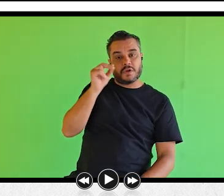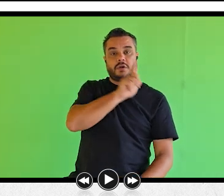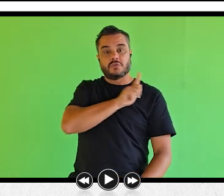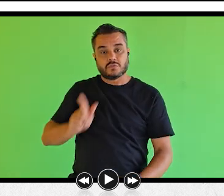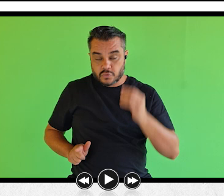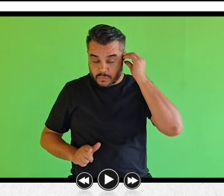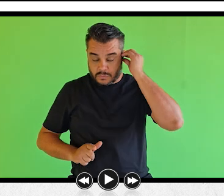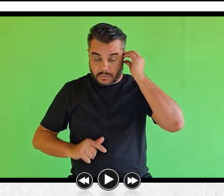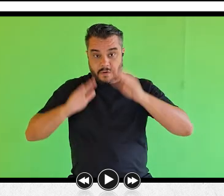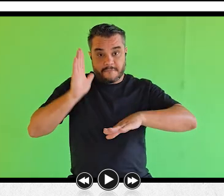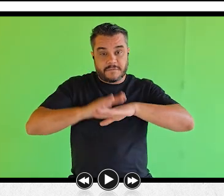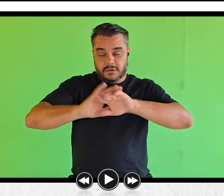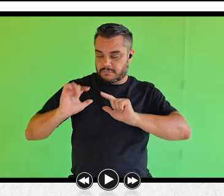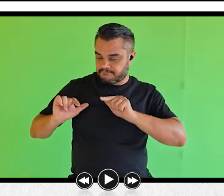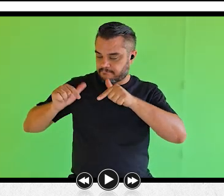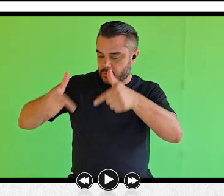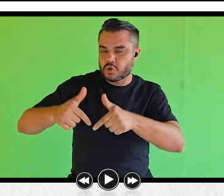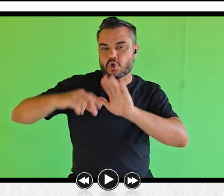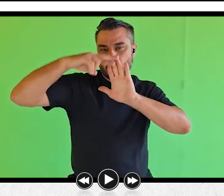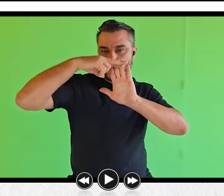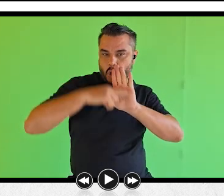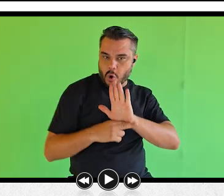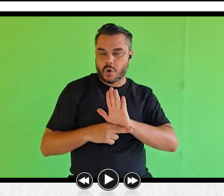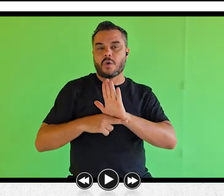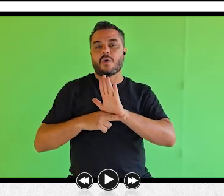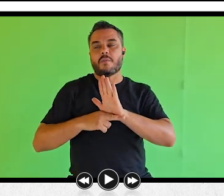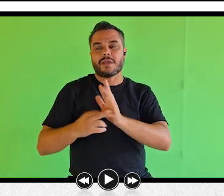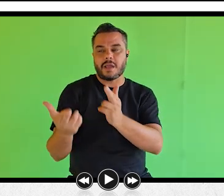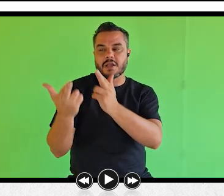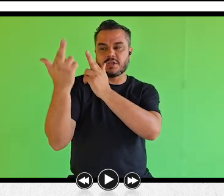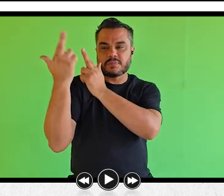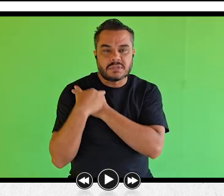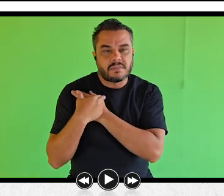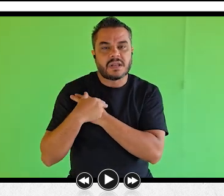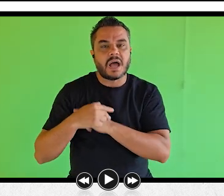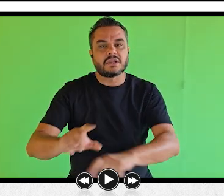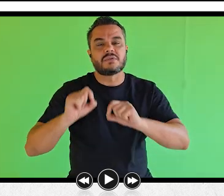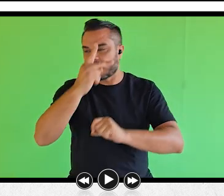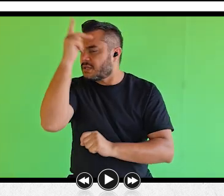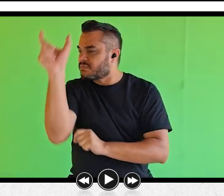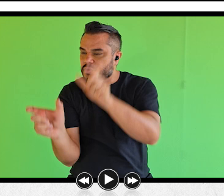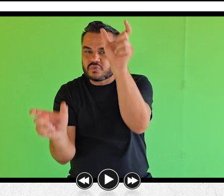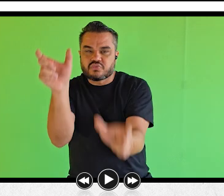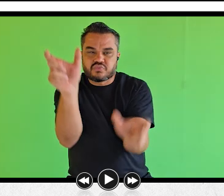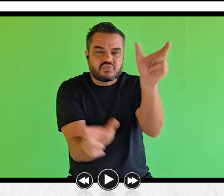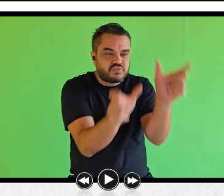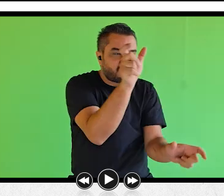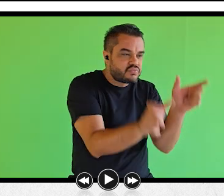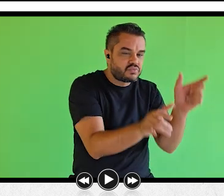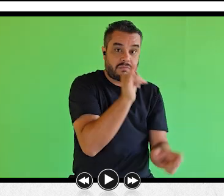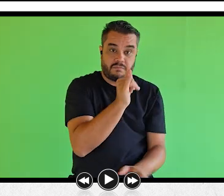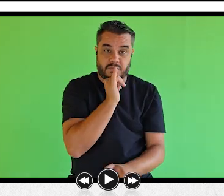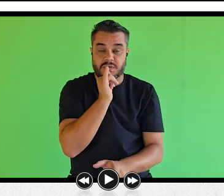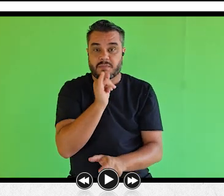assumir a responsabilidade de um prestador de serviço contratado, tal como é feito com as empresas que, por exemplo, fazem a coleta